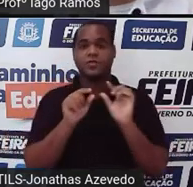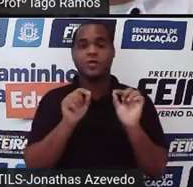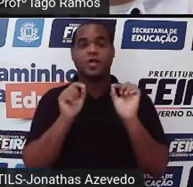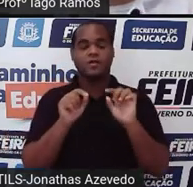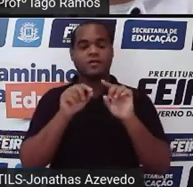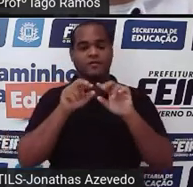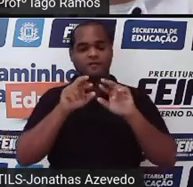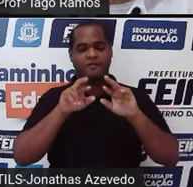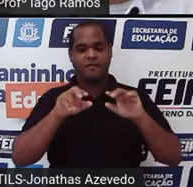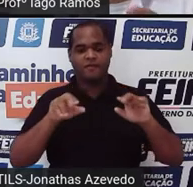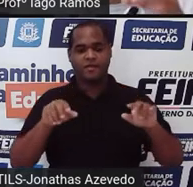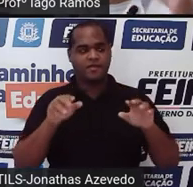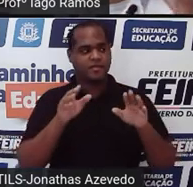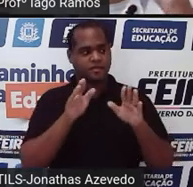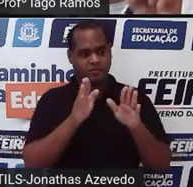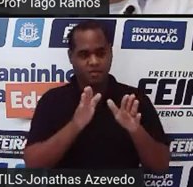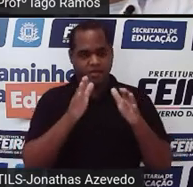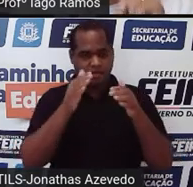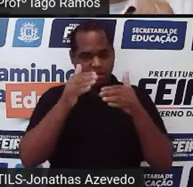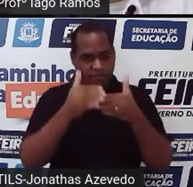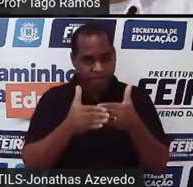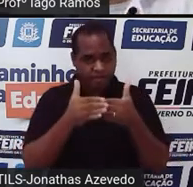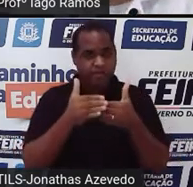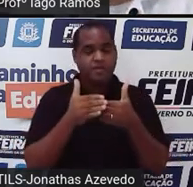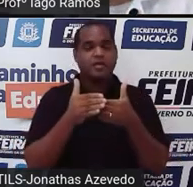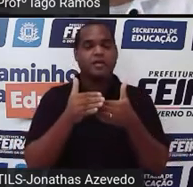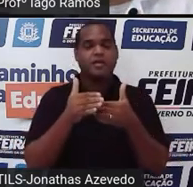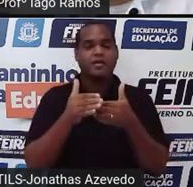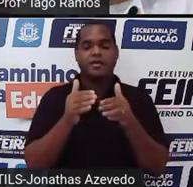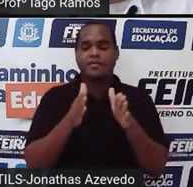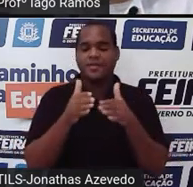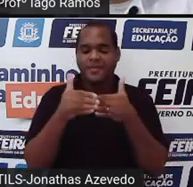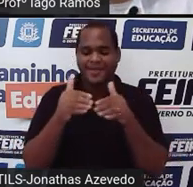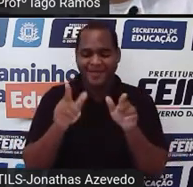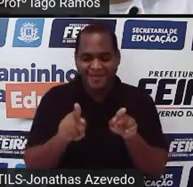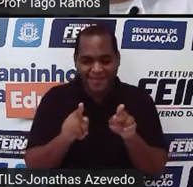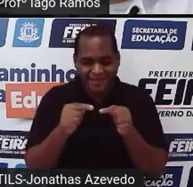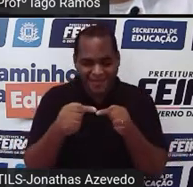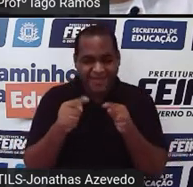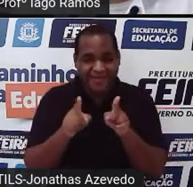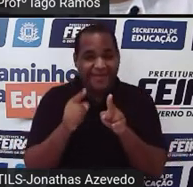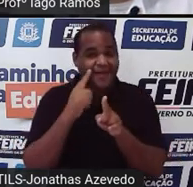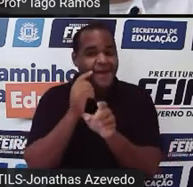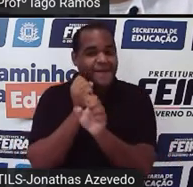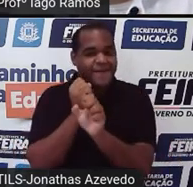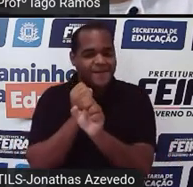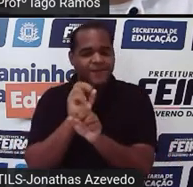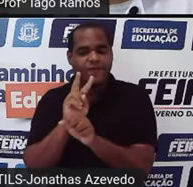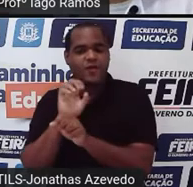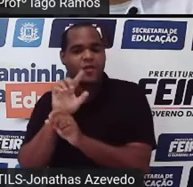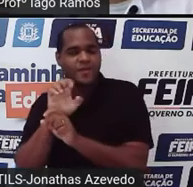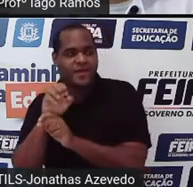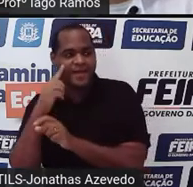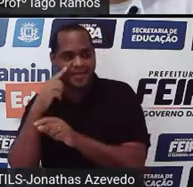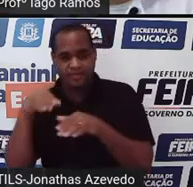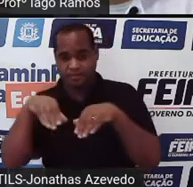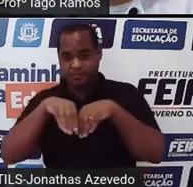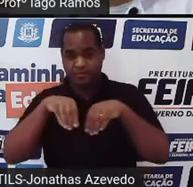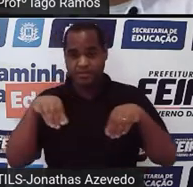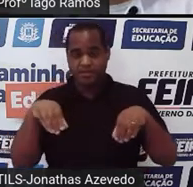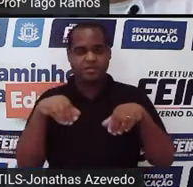maneira a gente pode usar o cubinho que essa figura que tá aí para medir o volume de um paralelepípedo